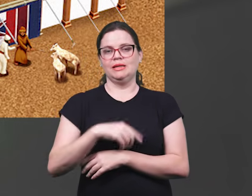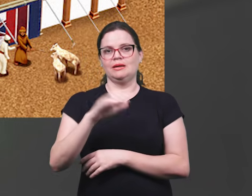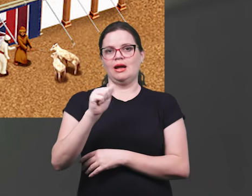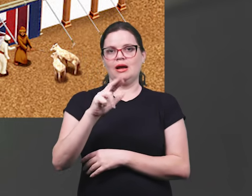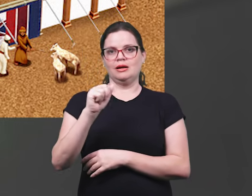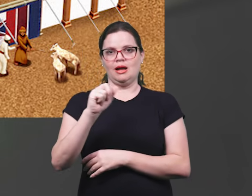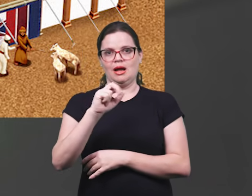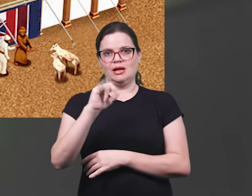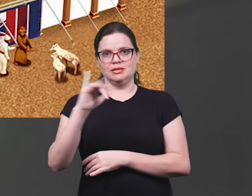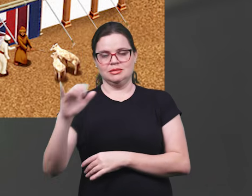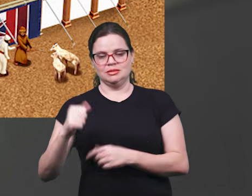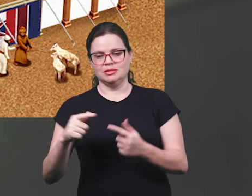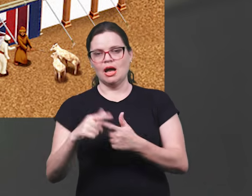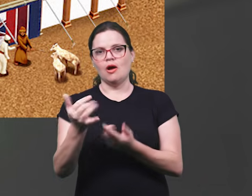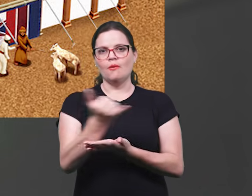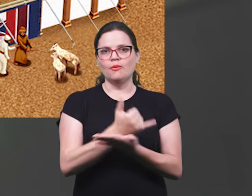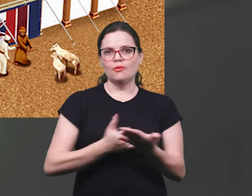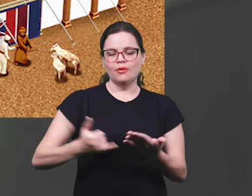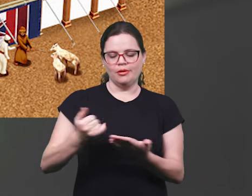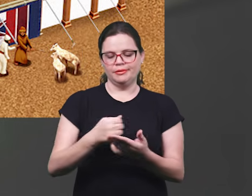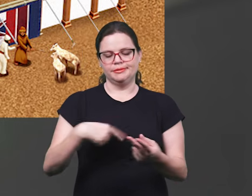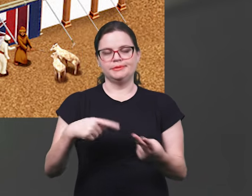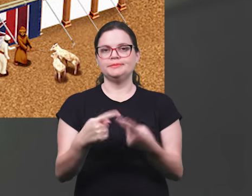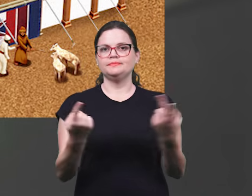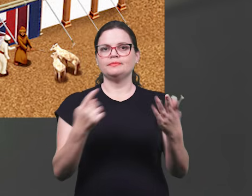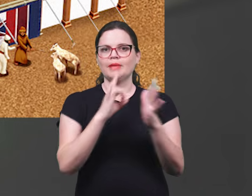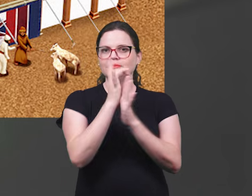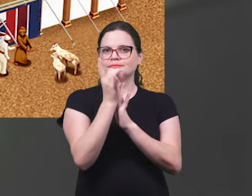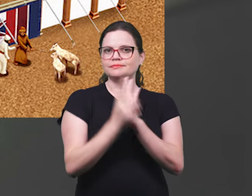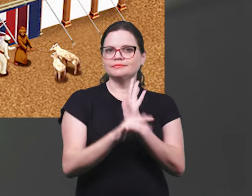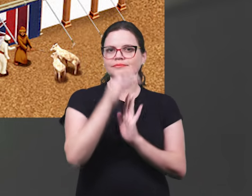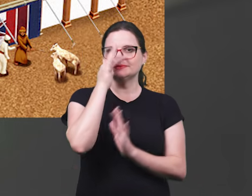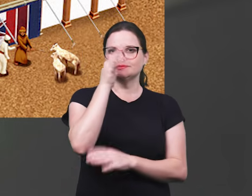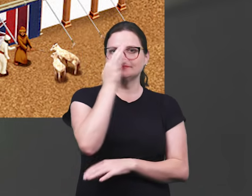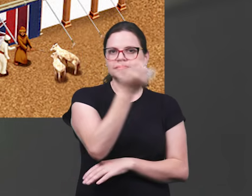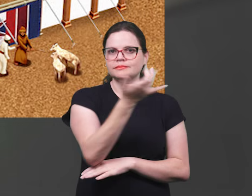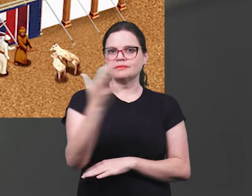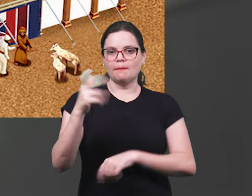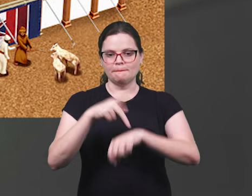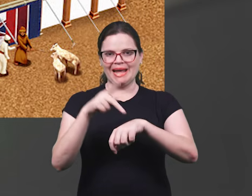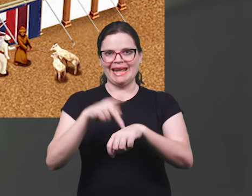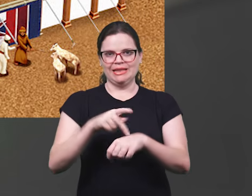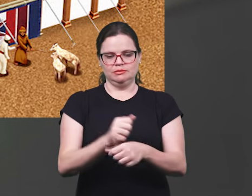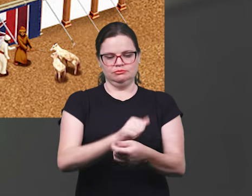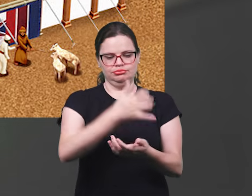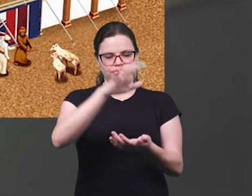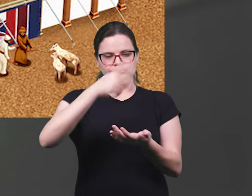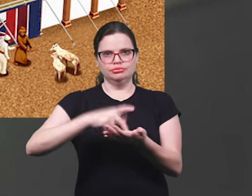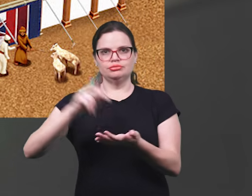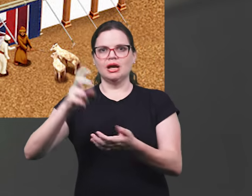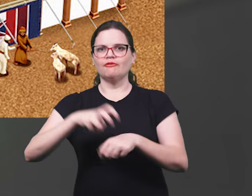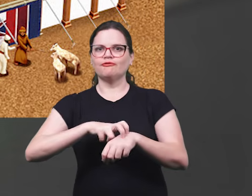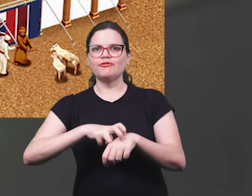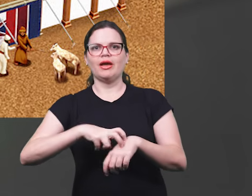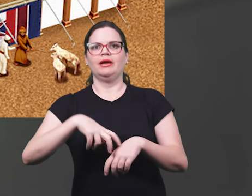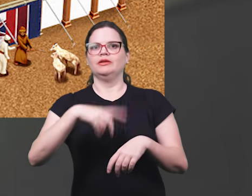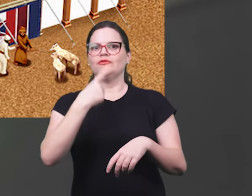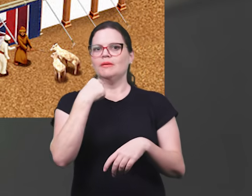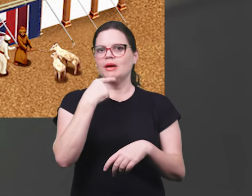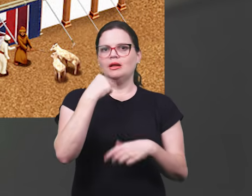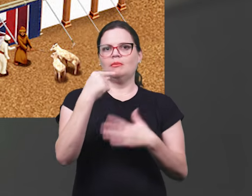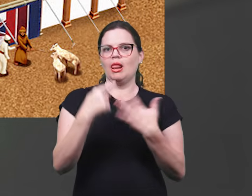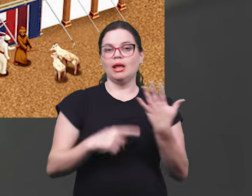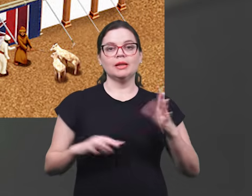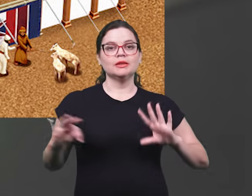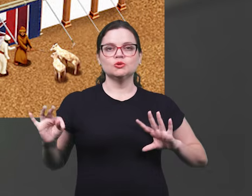acácia, né? O óleo, as especiarias, as pedras preciosas. Tudo está falando de uma